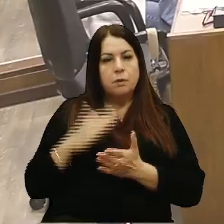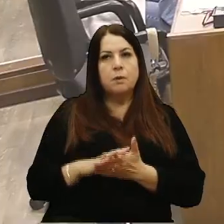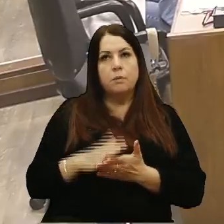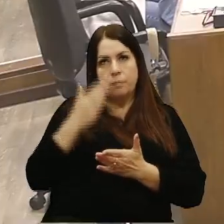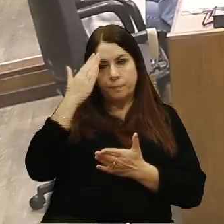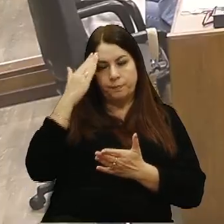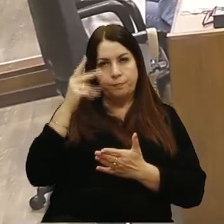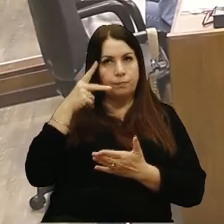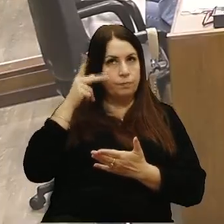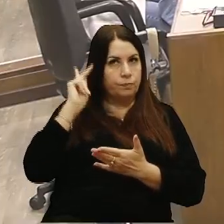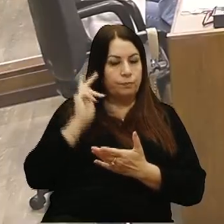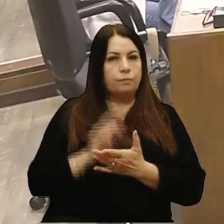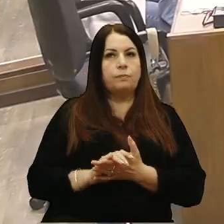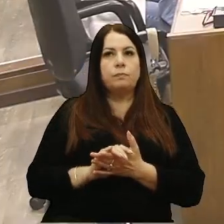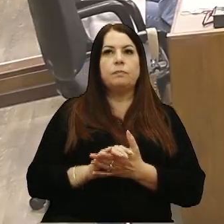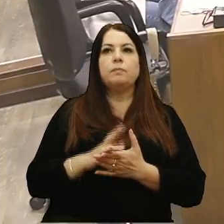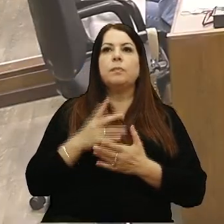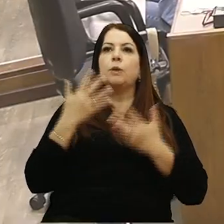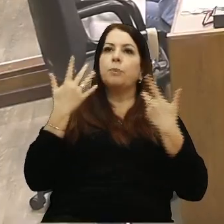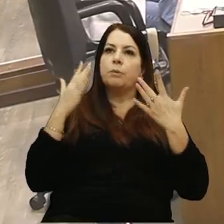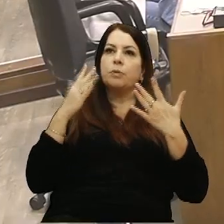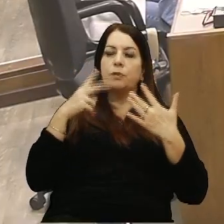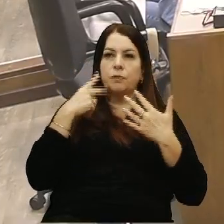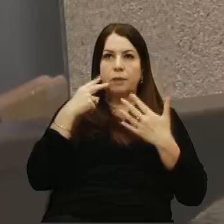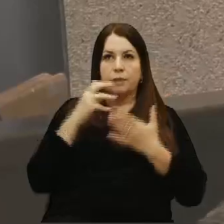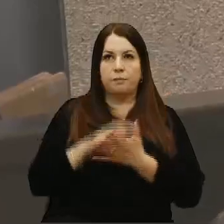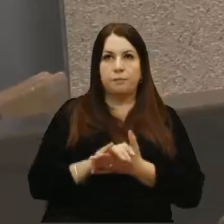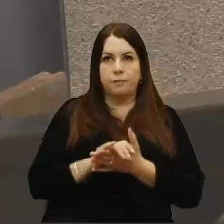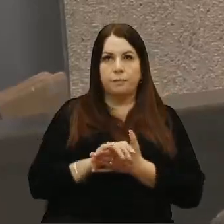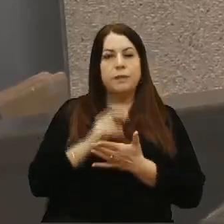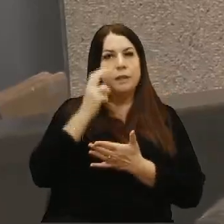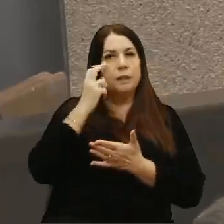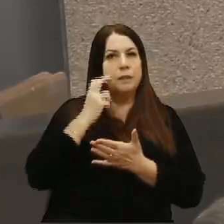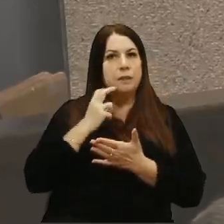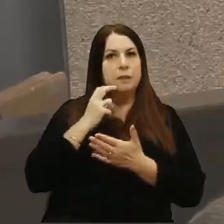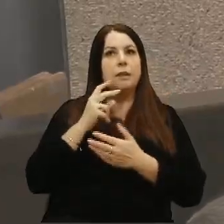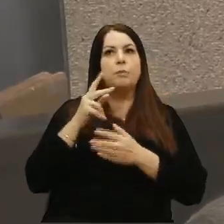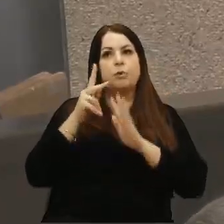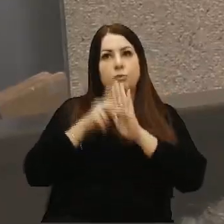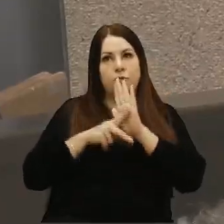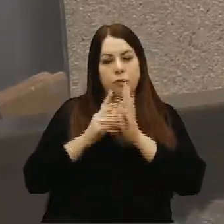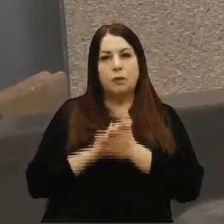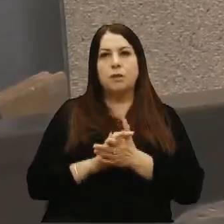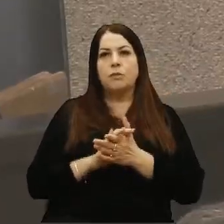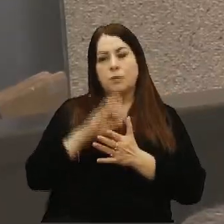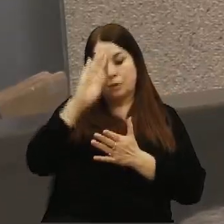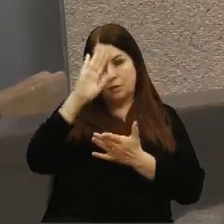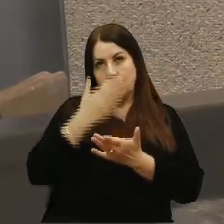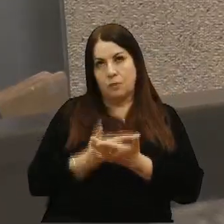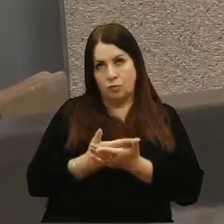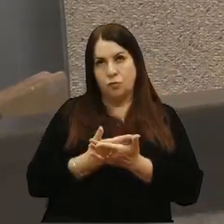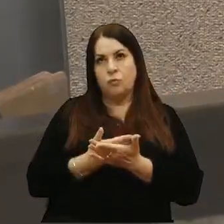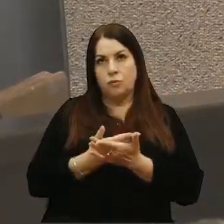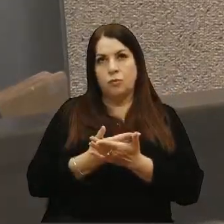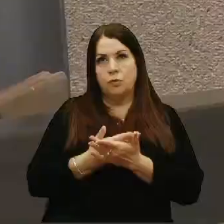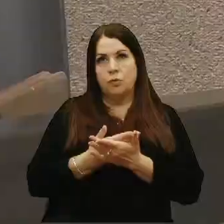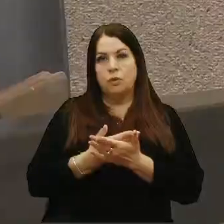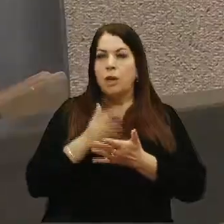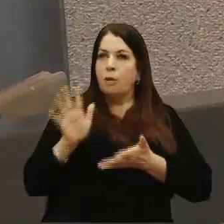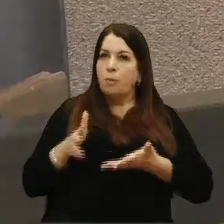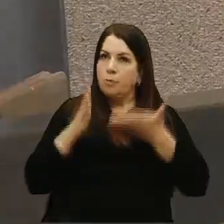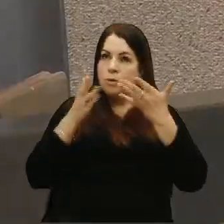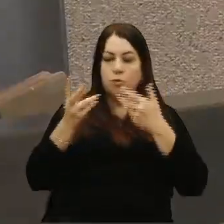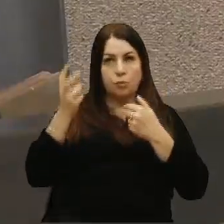Obrigado, vereador Iago. Eu queria parabenizar o vereador Daniel Santos pelo projeto. Acredito que a promoção da